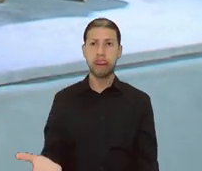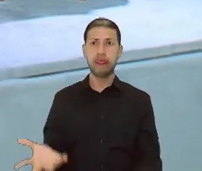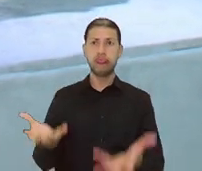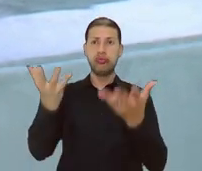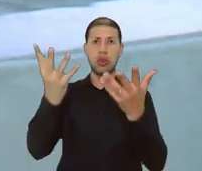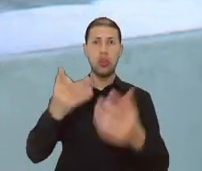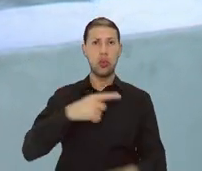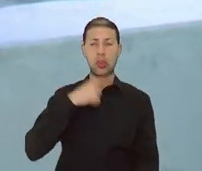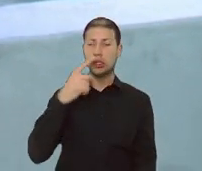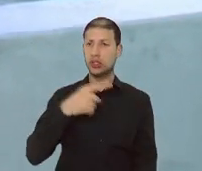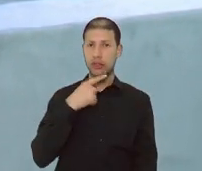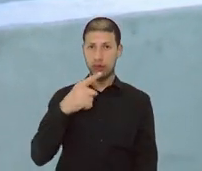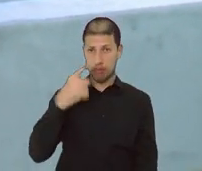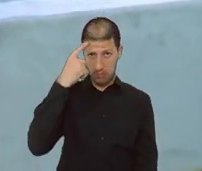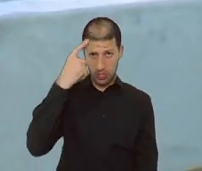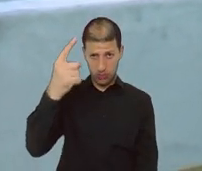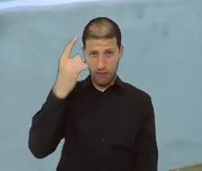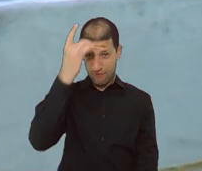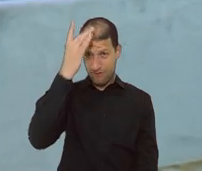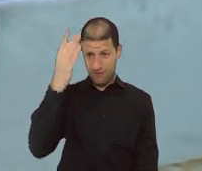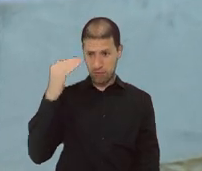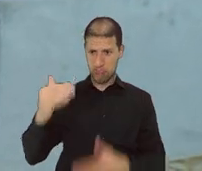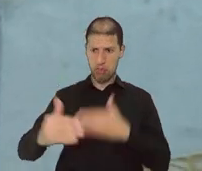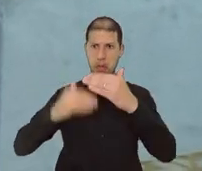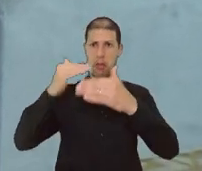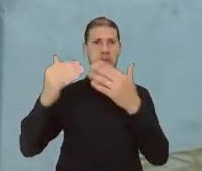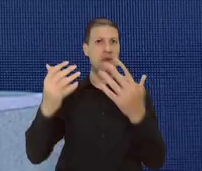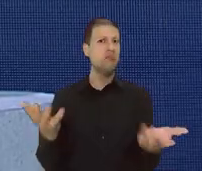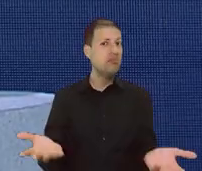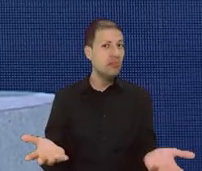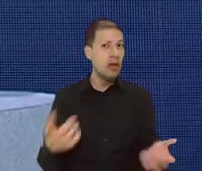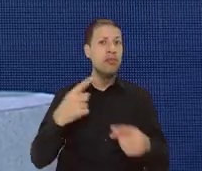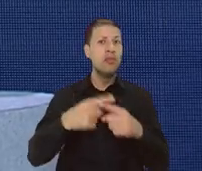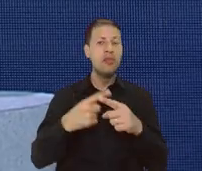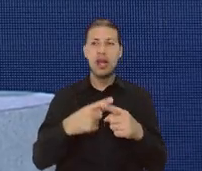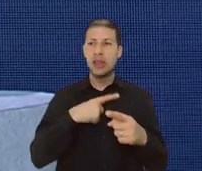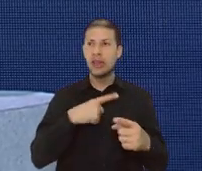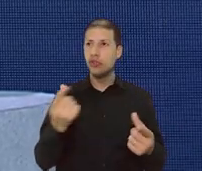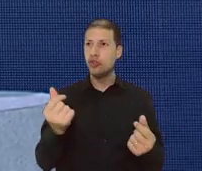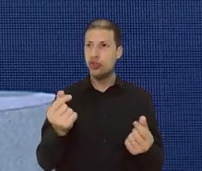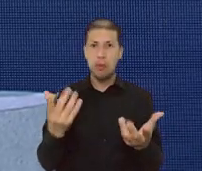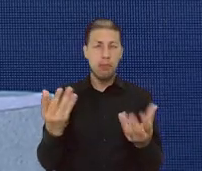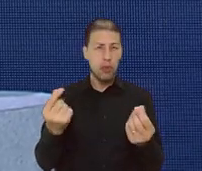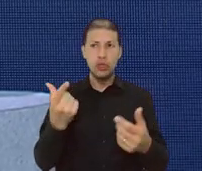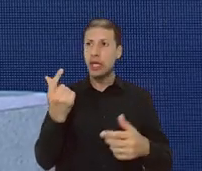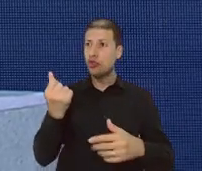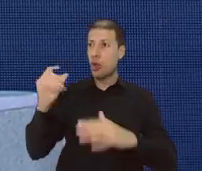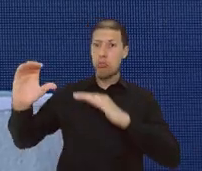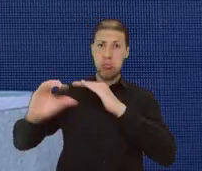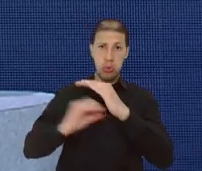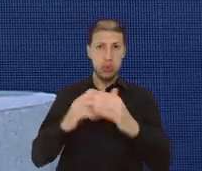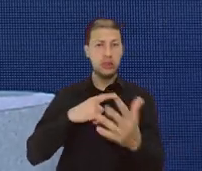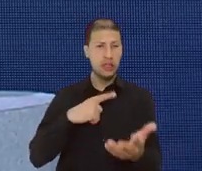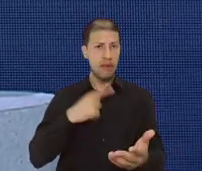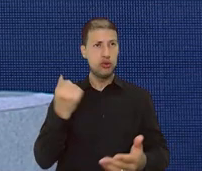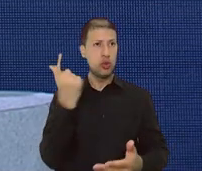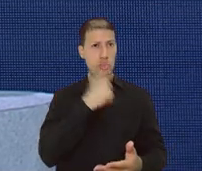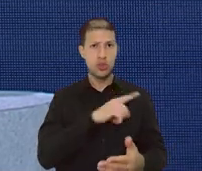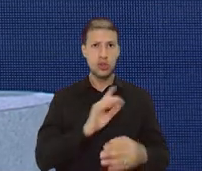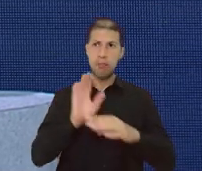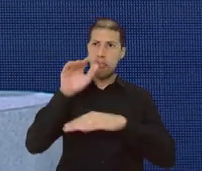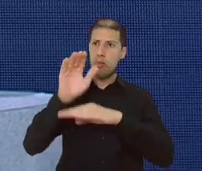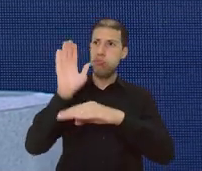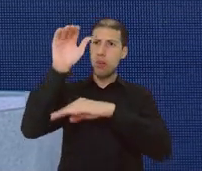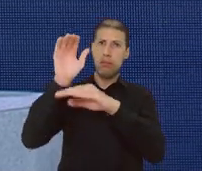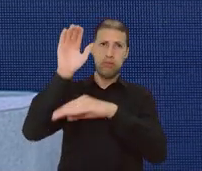fácil você crescer porque porque tinha muita liquidez no mercado tinha muito investimento você conseguia né e pulando de estágio de